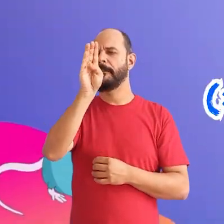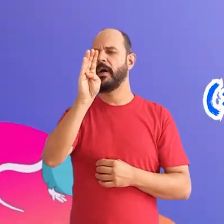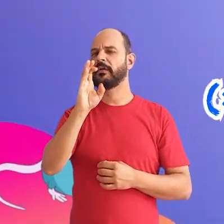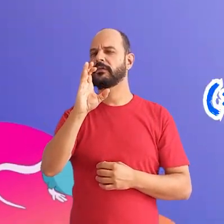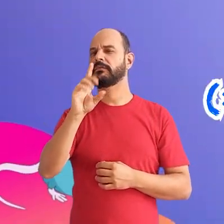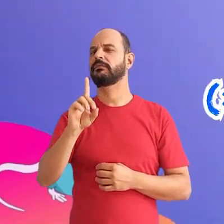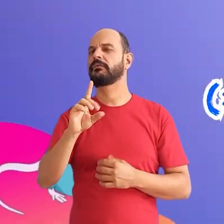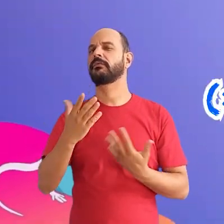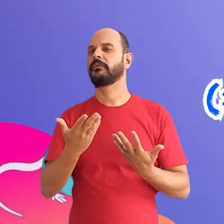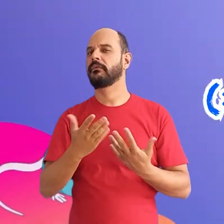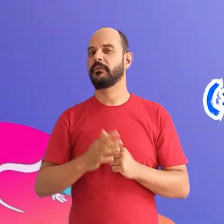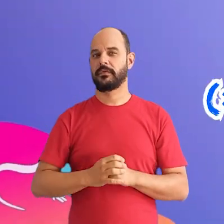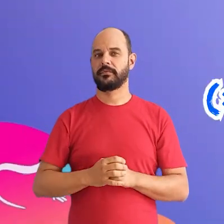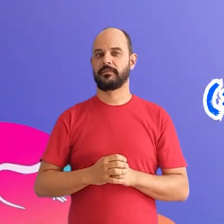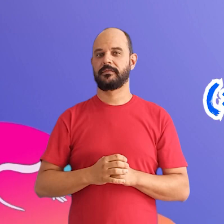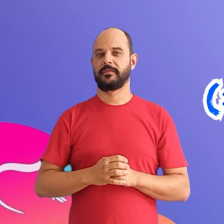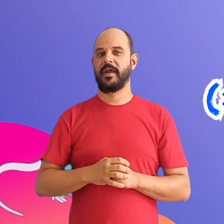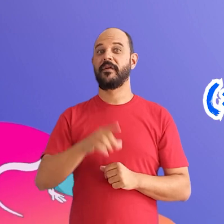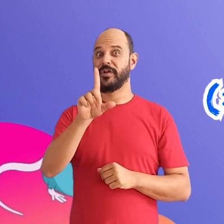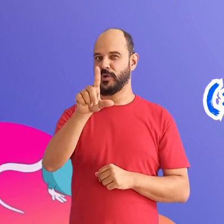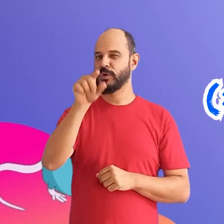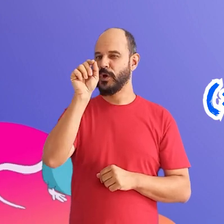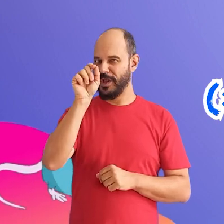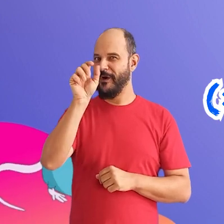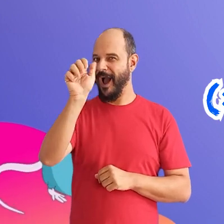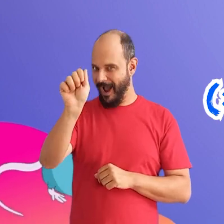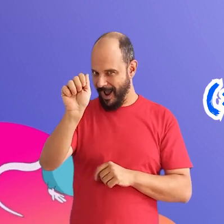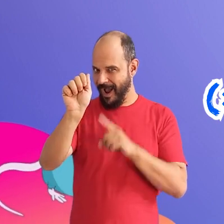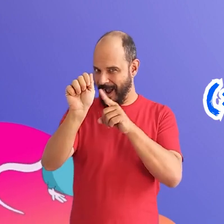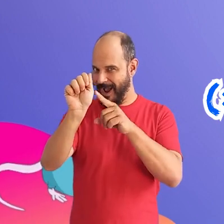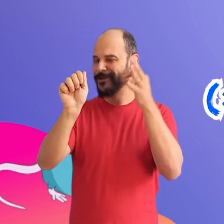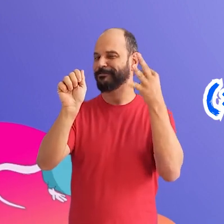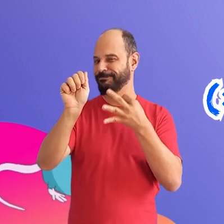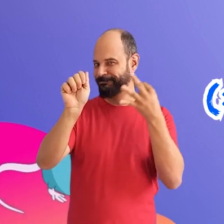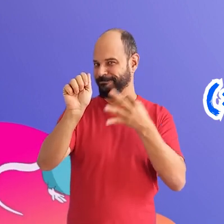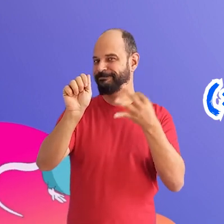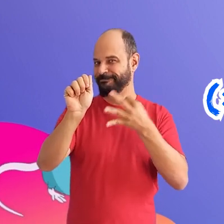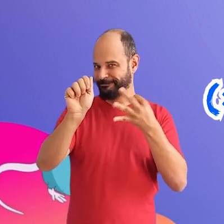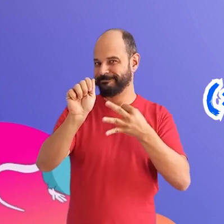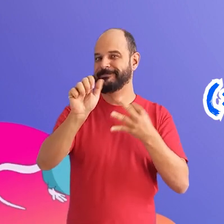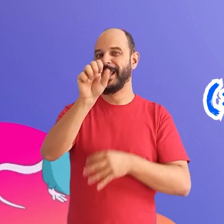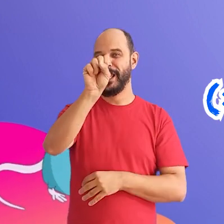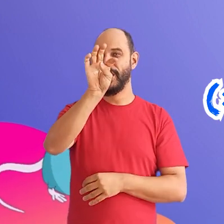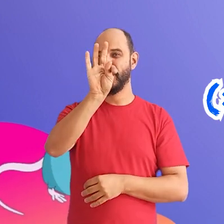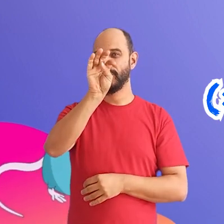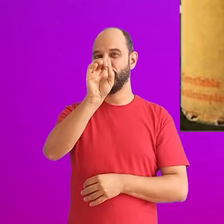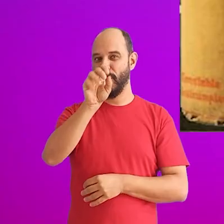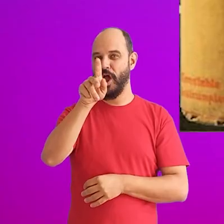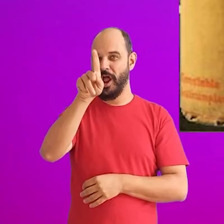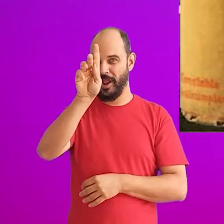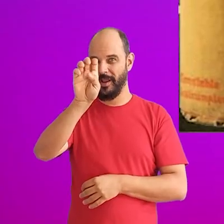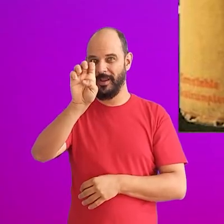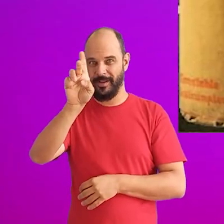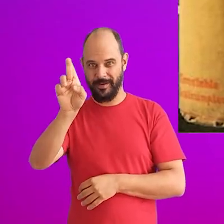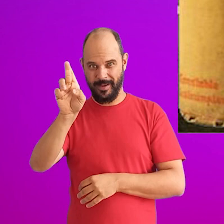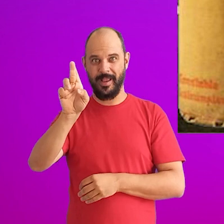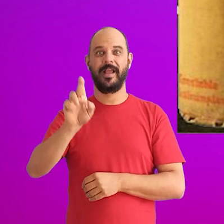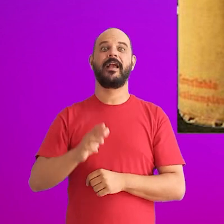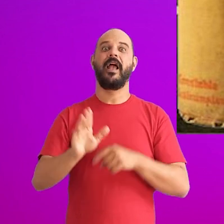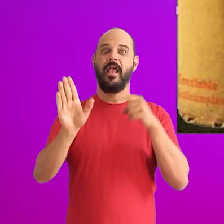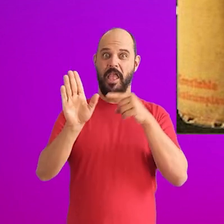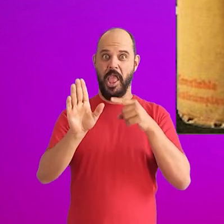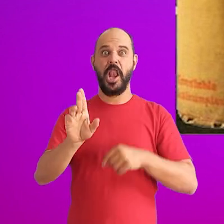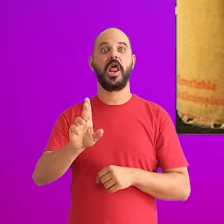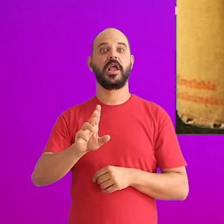e vai! Acertou quem disse alternativa A, Bram Stoker. Bram Stoker foi